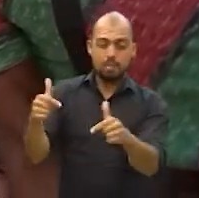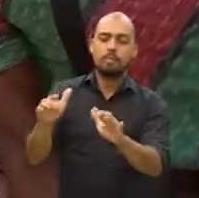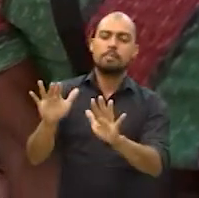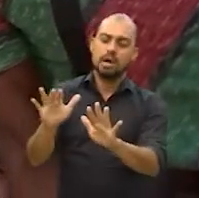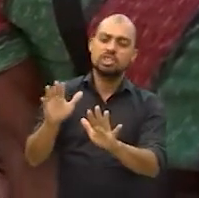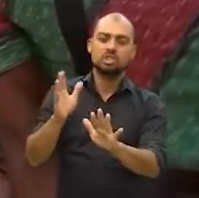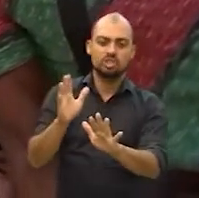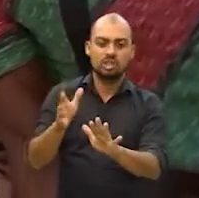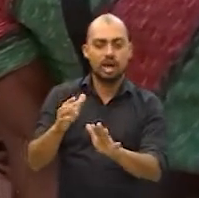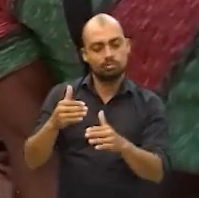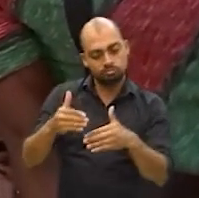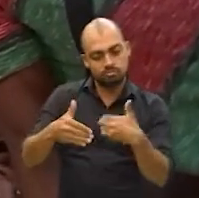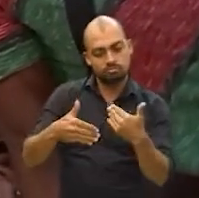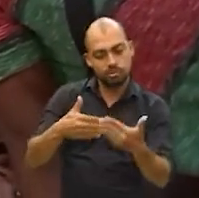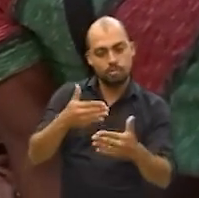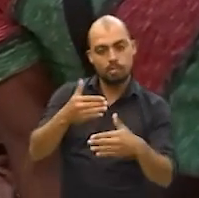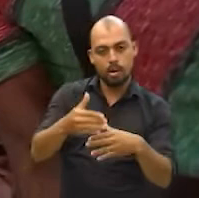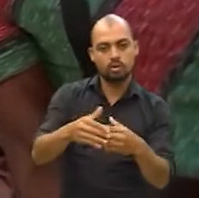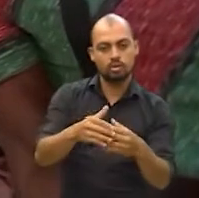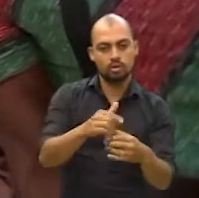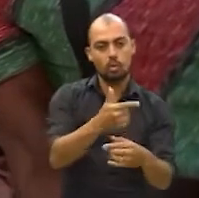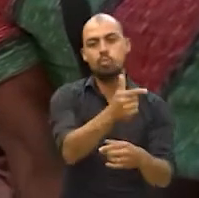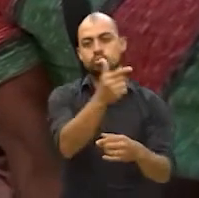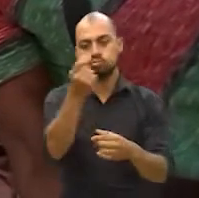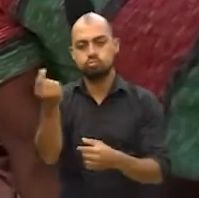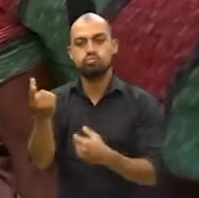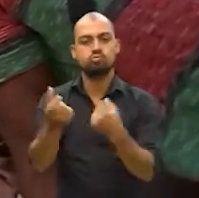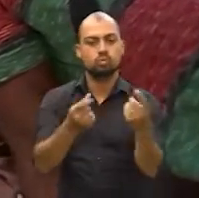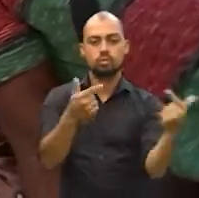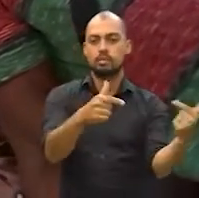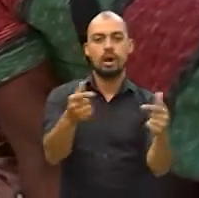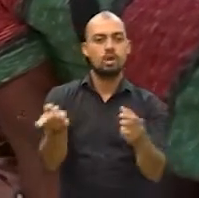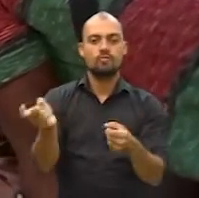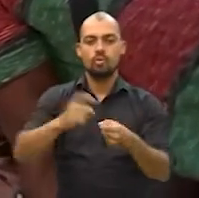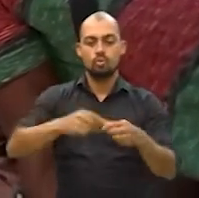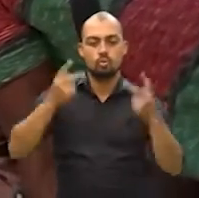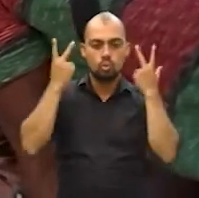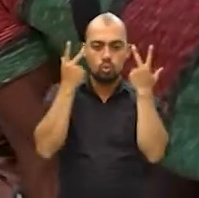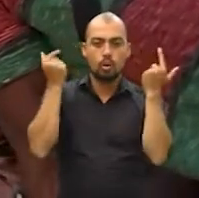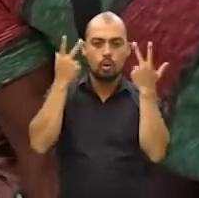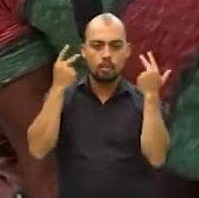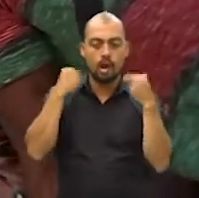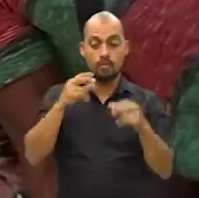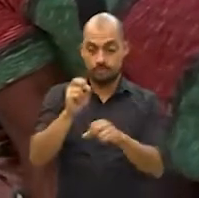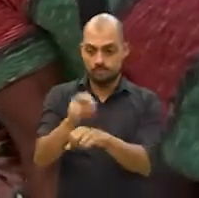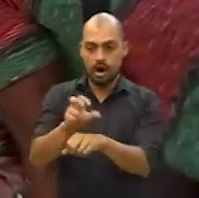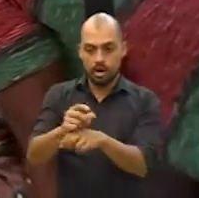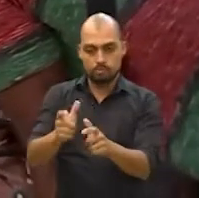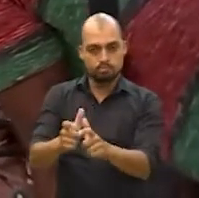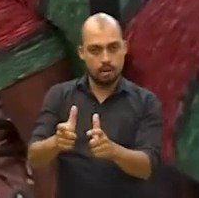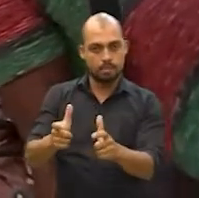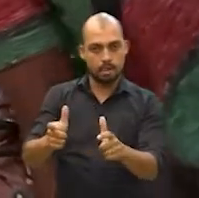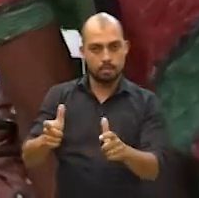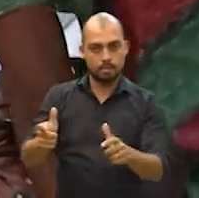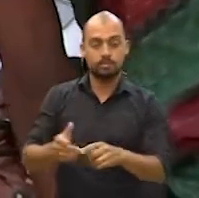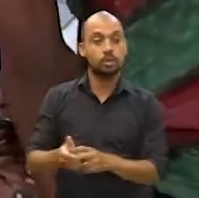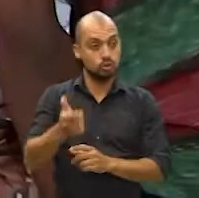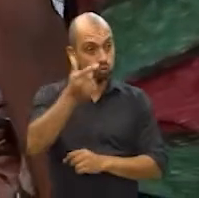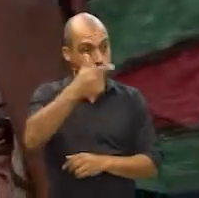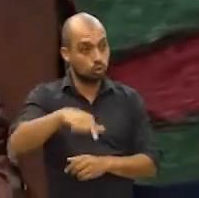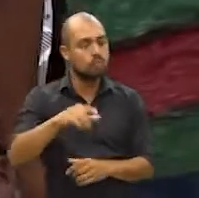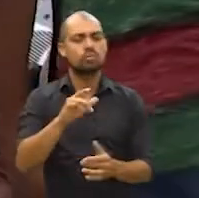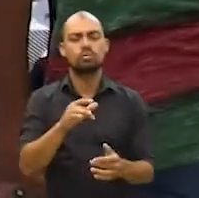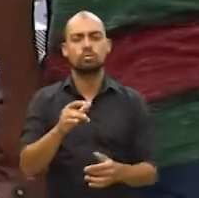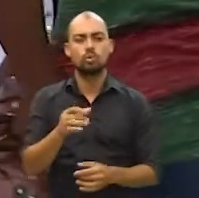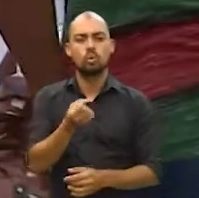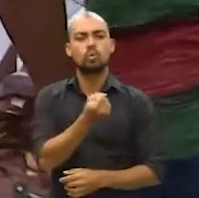mas que já há um sinal de que algumas atividades estão sendo retomadas e o número de vagas tem aumentado. Então, repete para